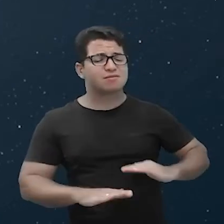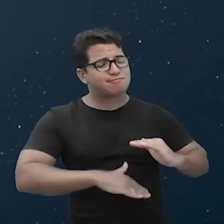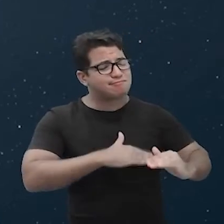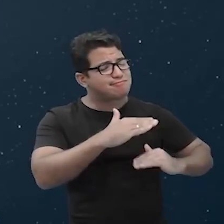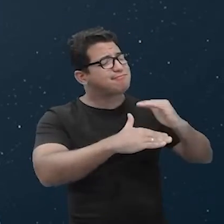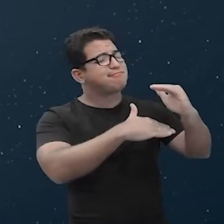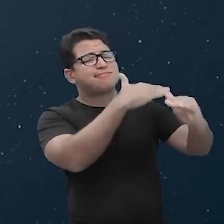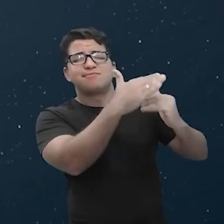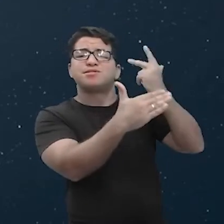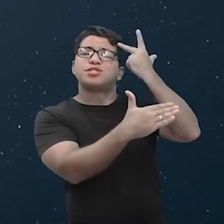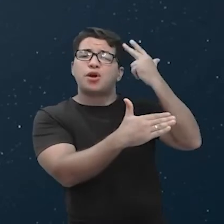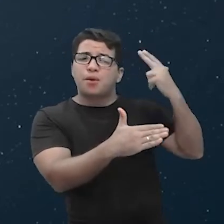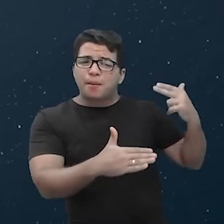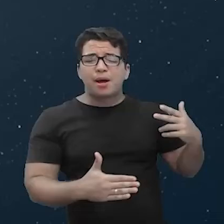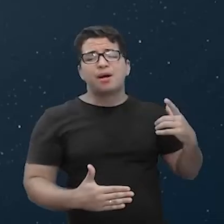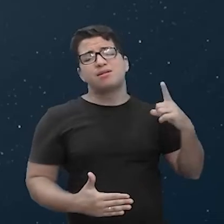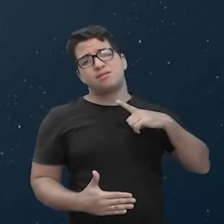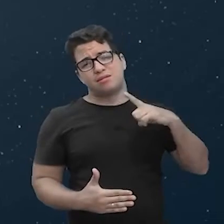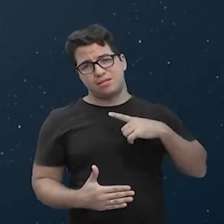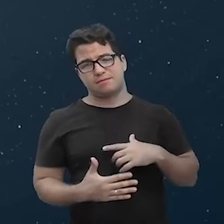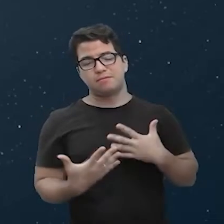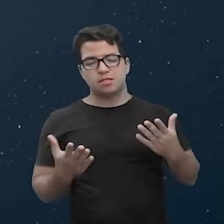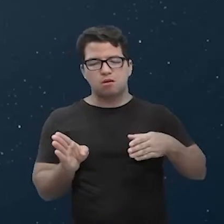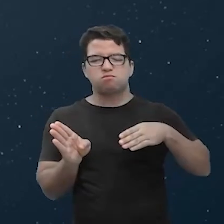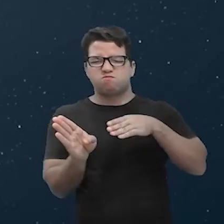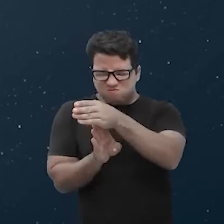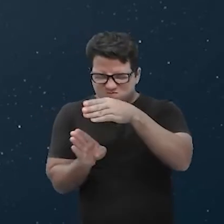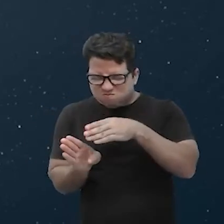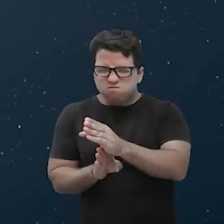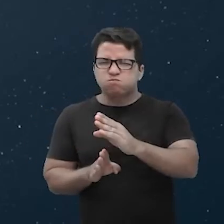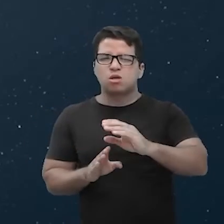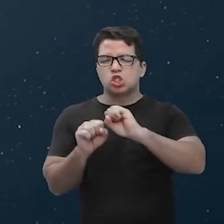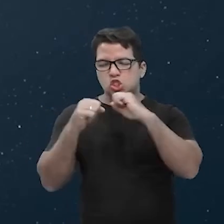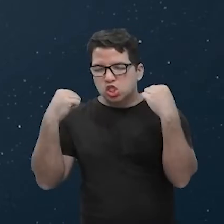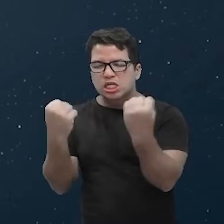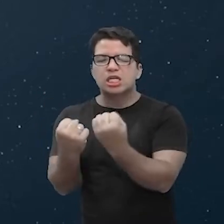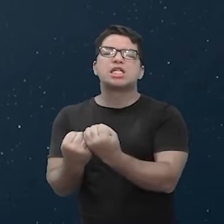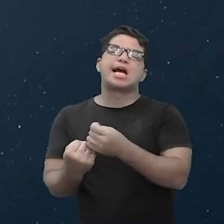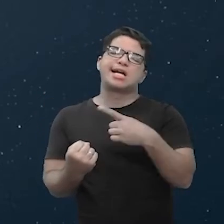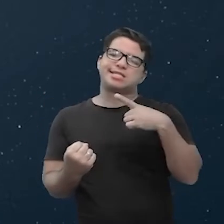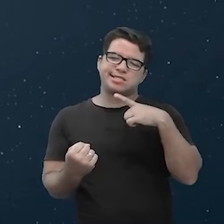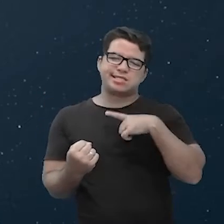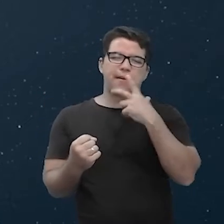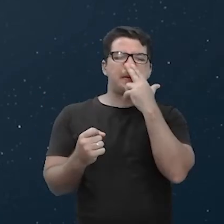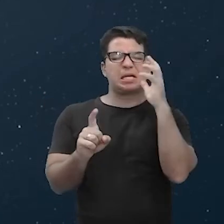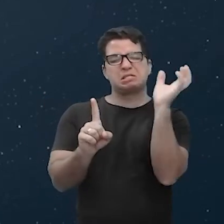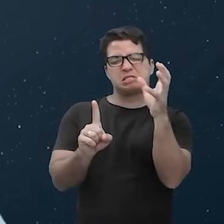crítica justamente a esse comportamento da sociedade para com o adolescente.